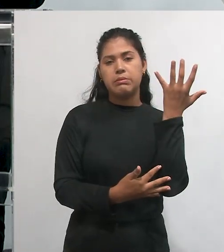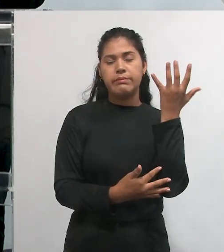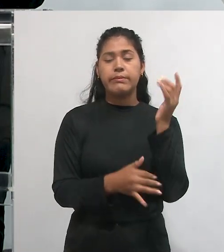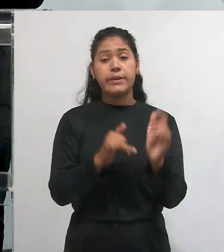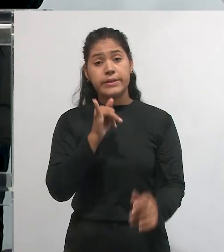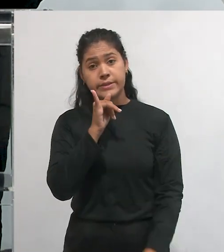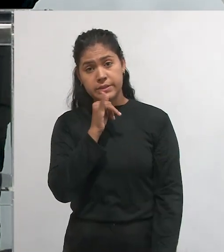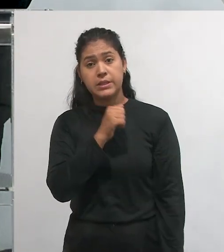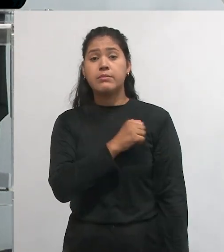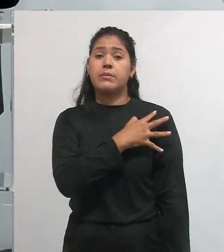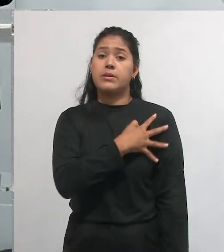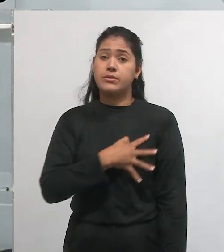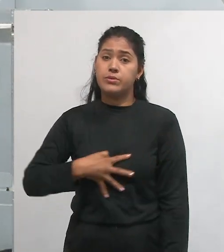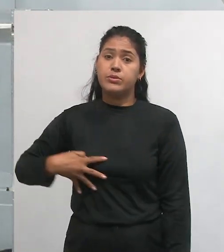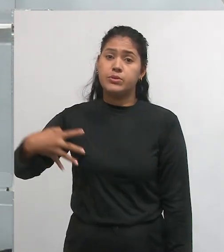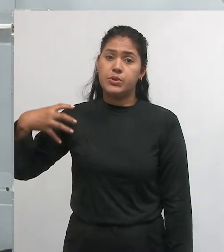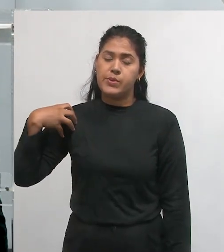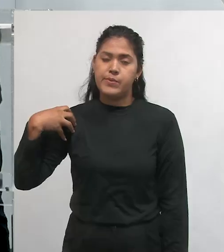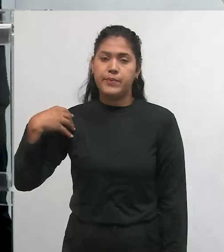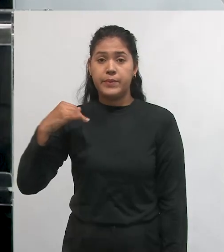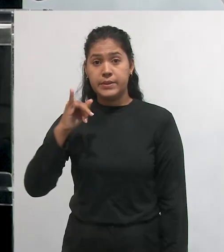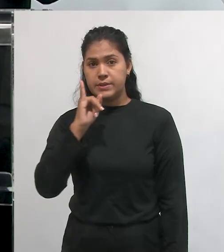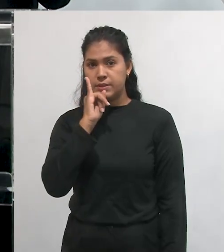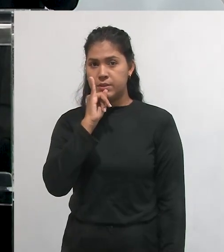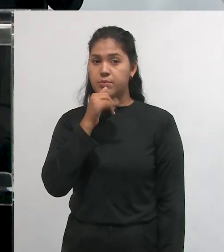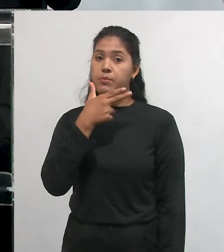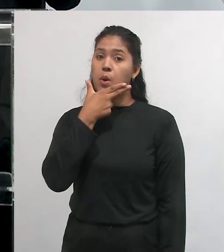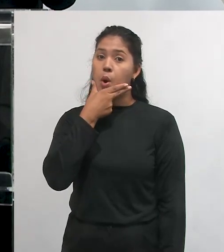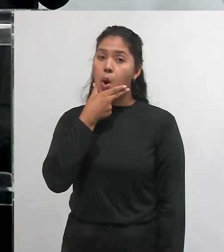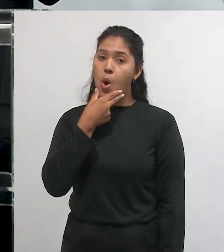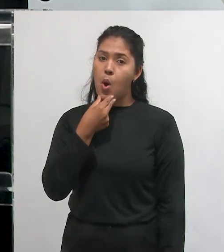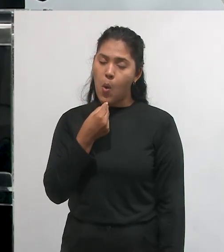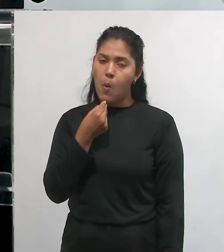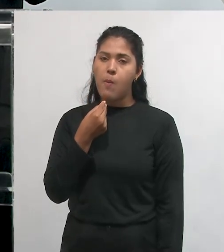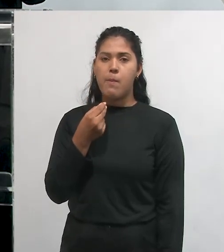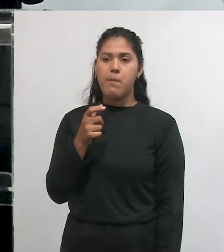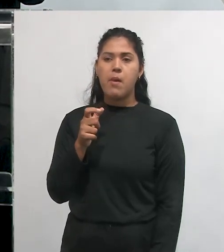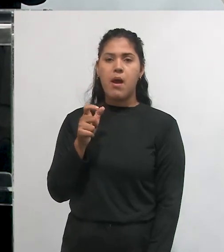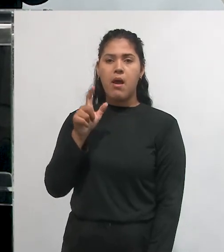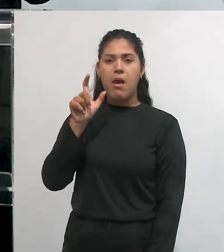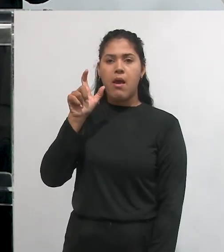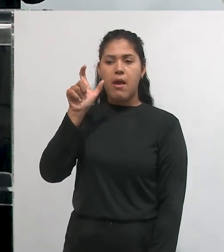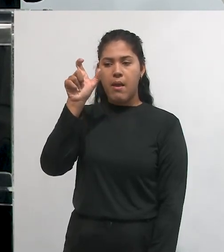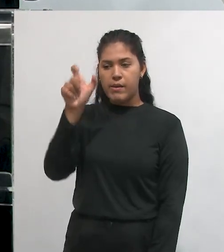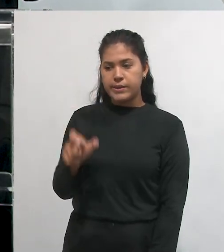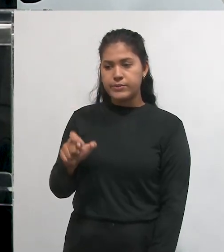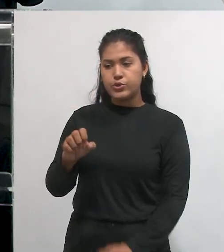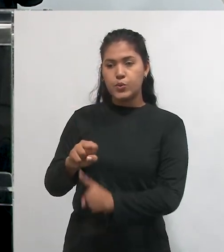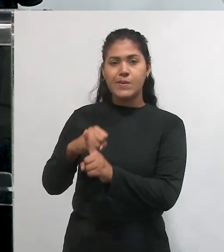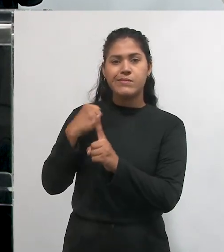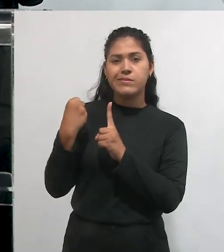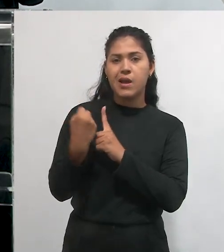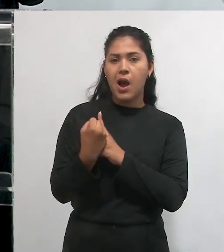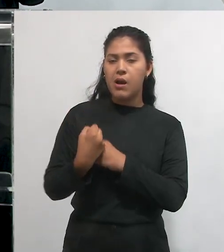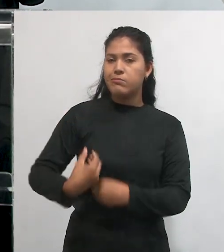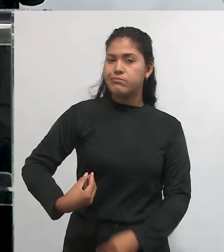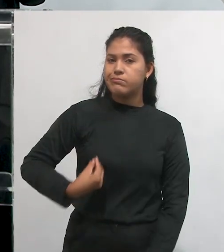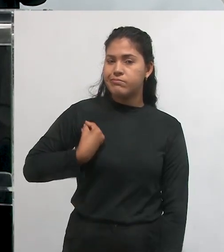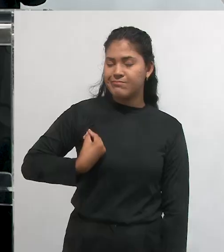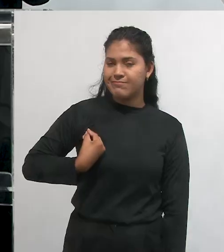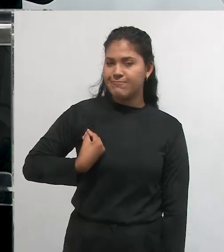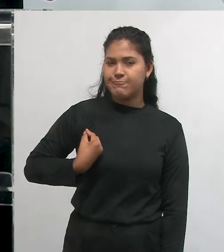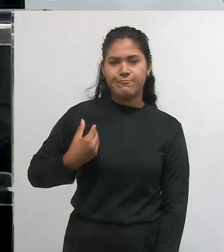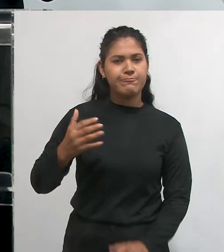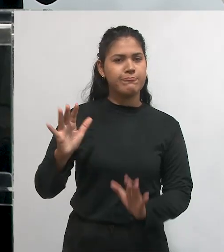Aristóteles, os homens são seres sociais. Não tem essa perspectiva, né? O